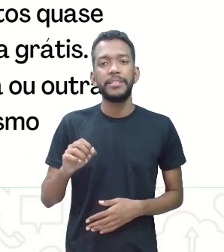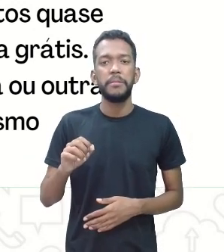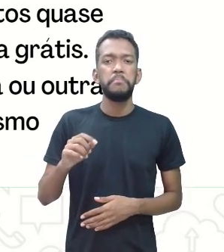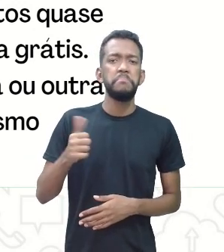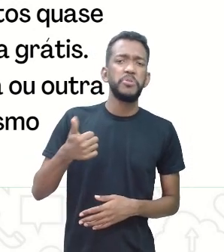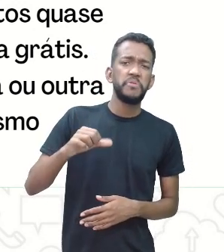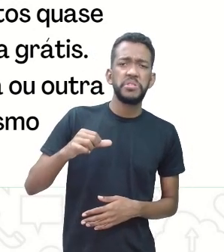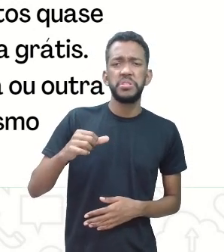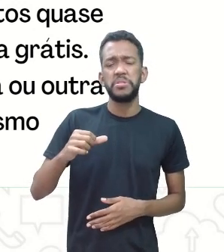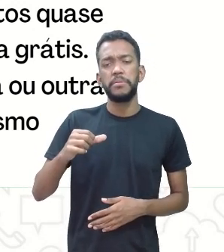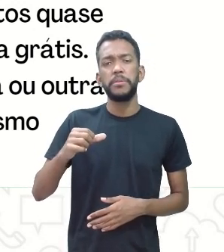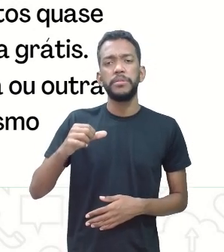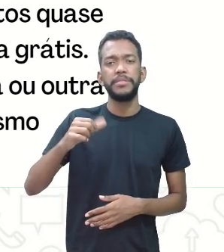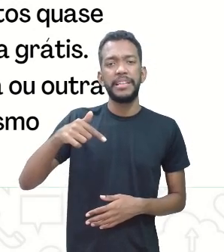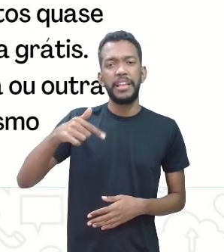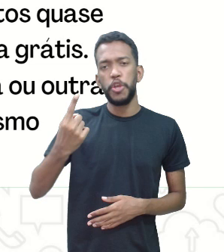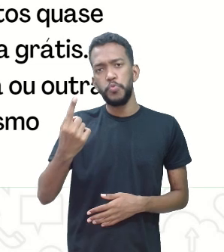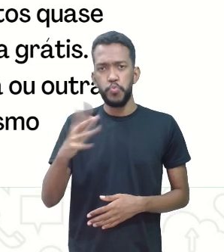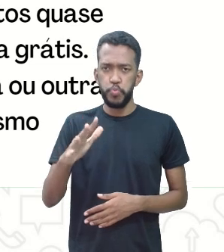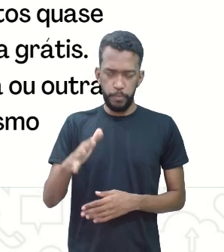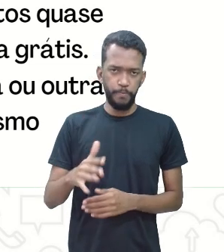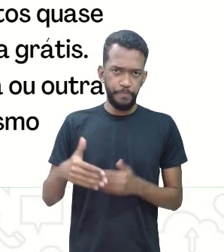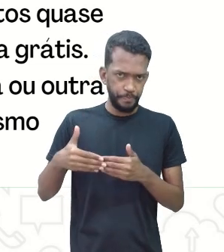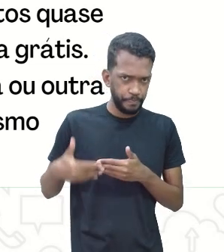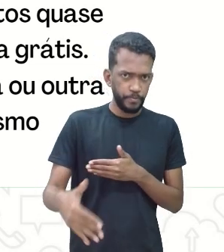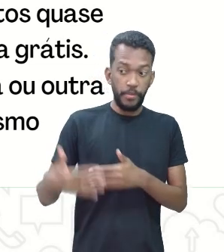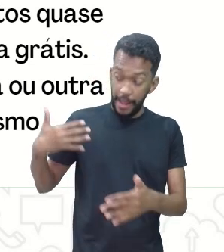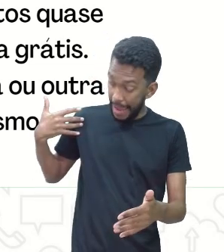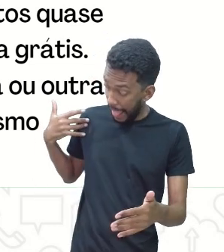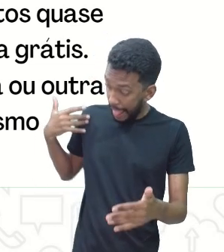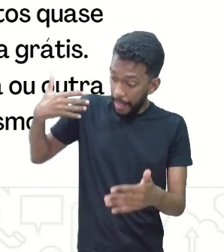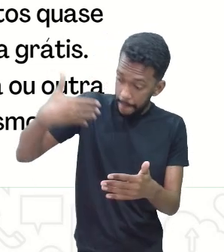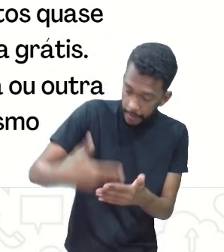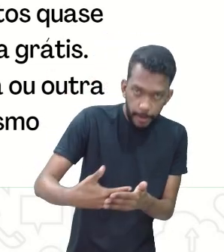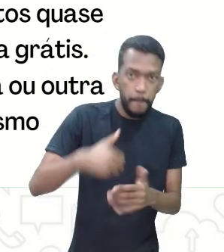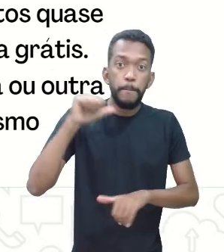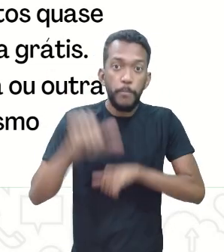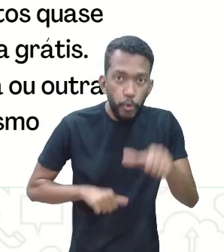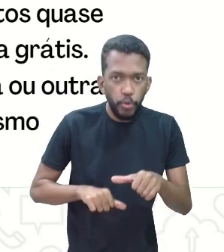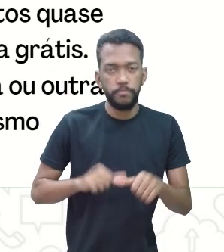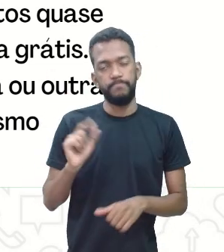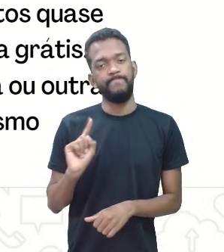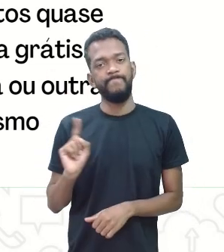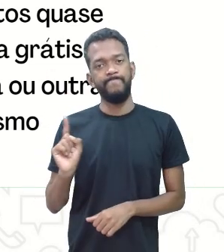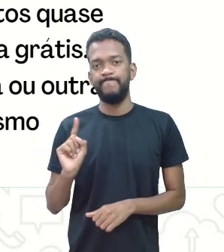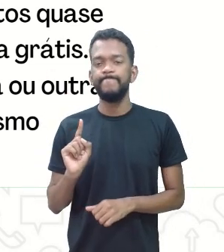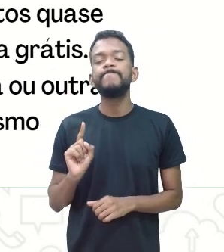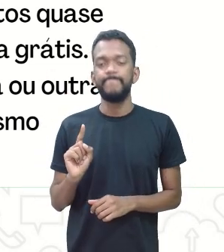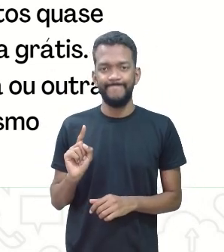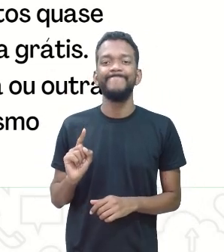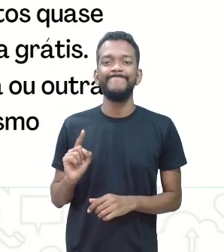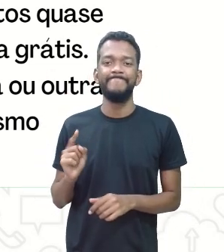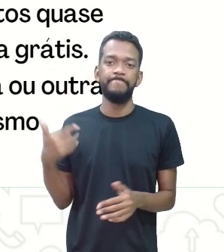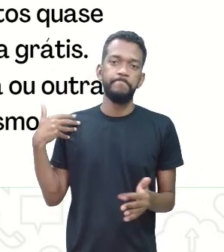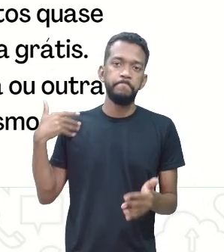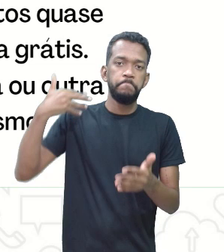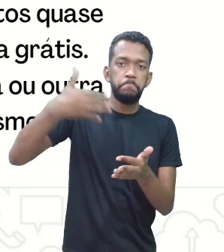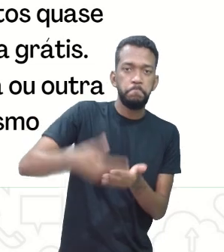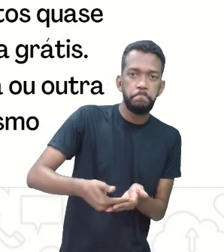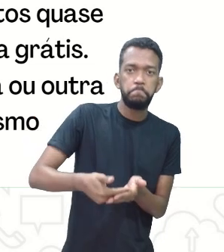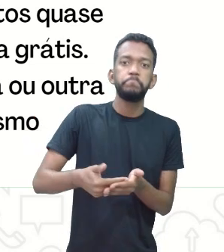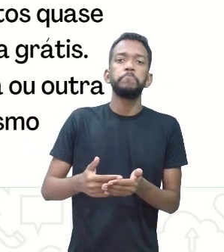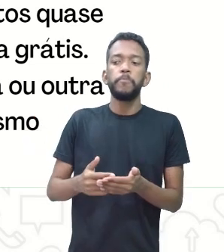1971 em diante, mas de lá para cá essa realidade ela não mudou tanto. Então o que ele vai observar é que